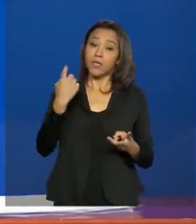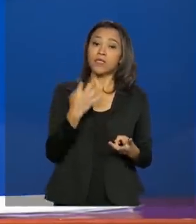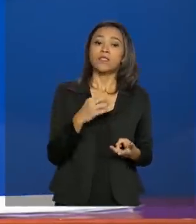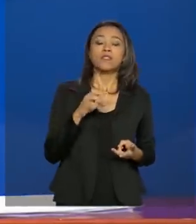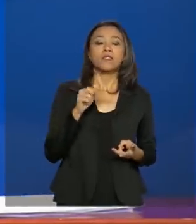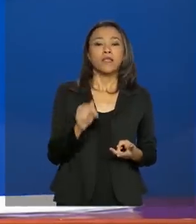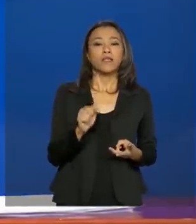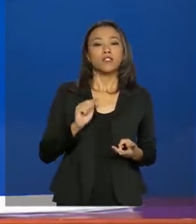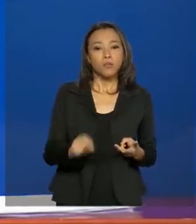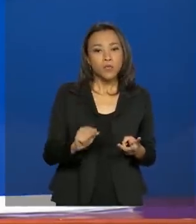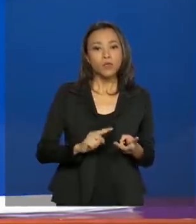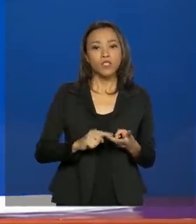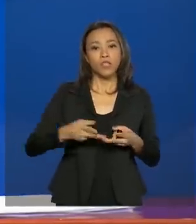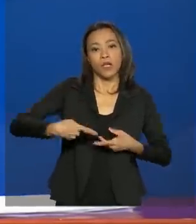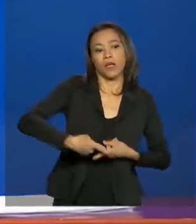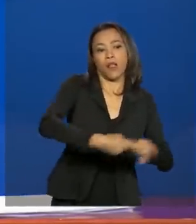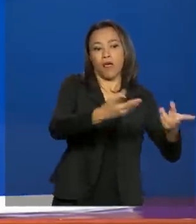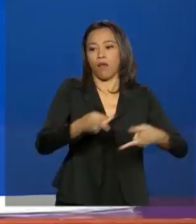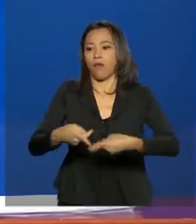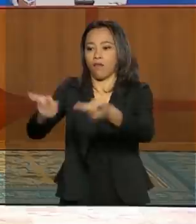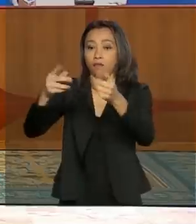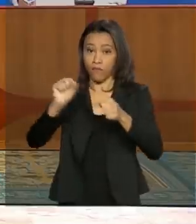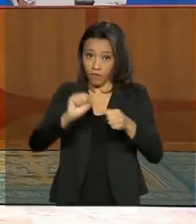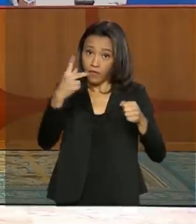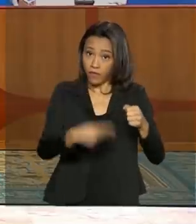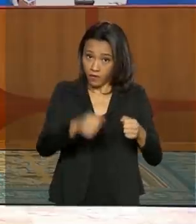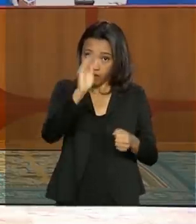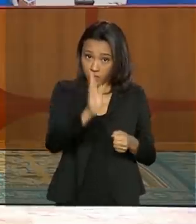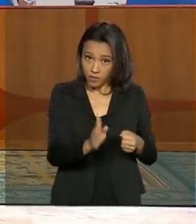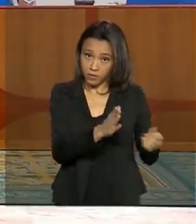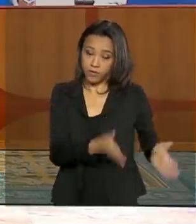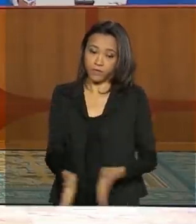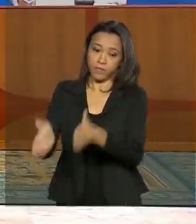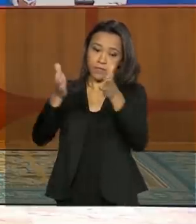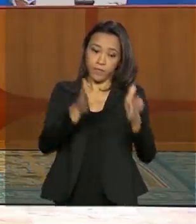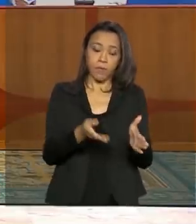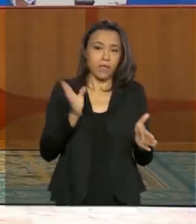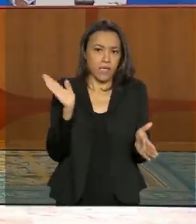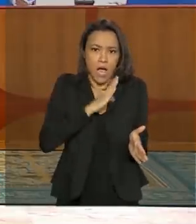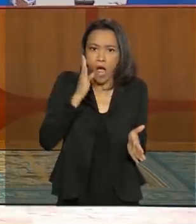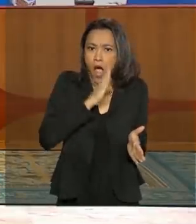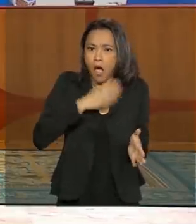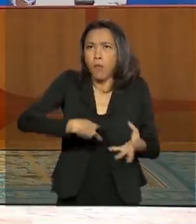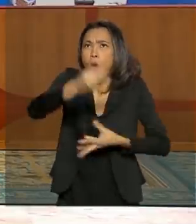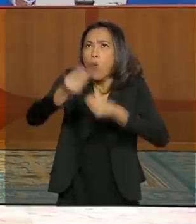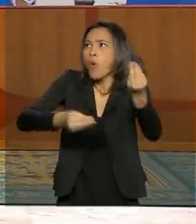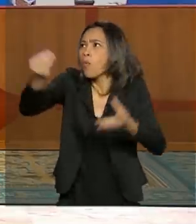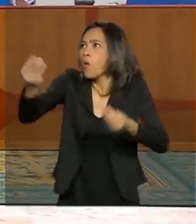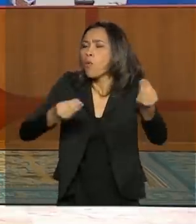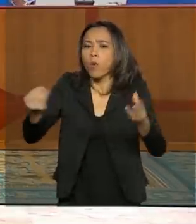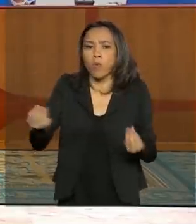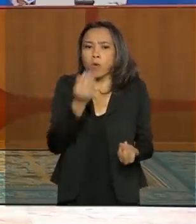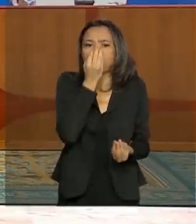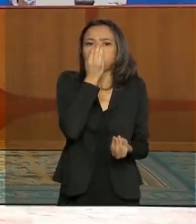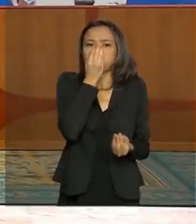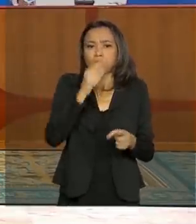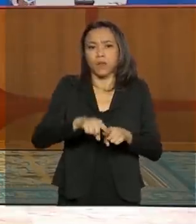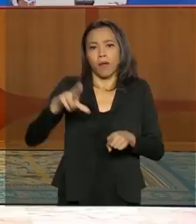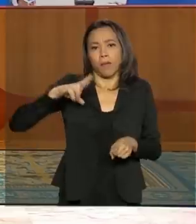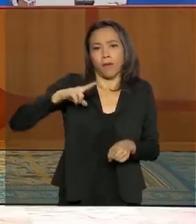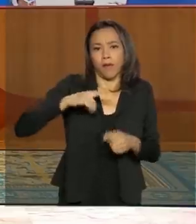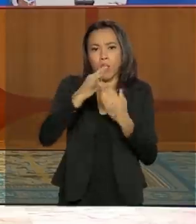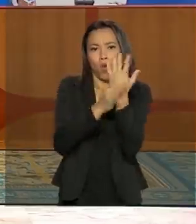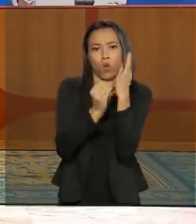transporte produzidos em solo nacional para abastecer de forma mais rápido o país com equipamento de segurança individual